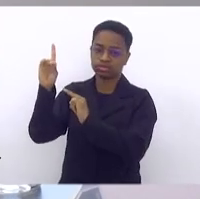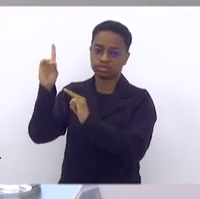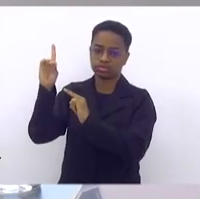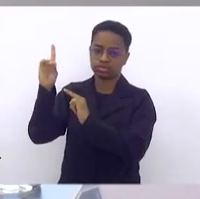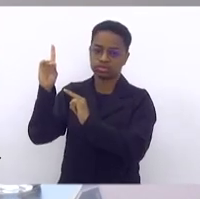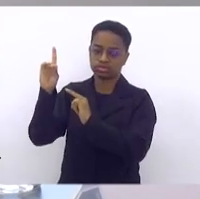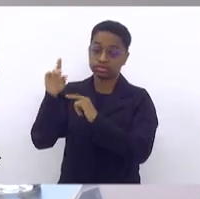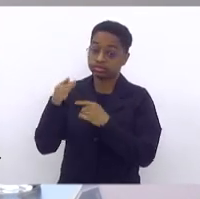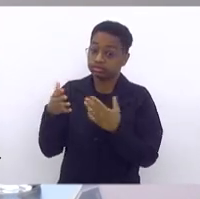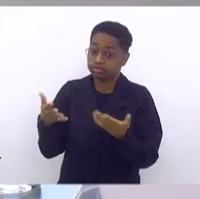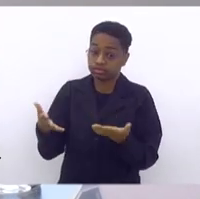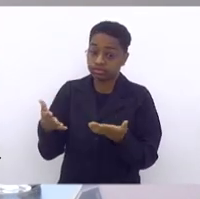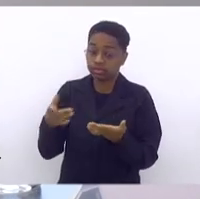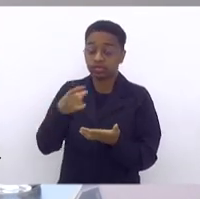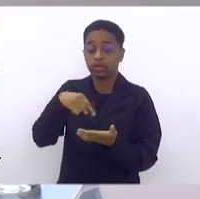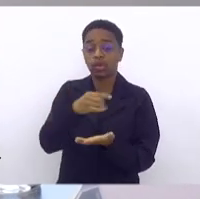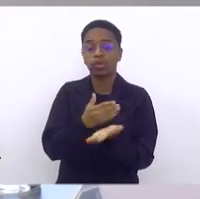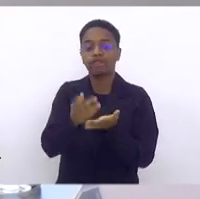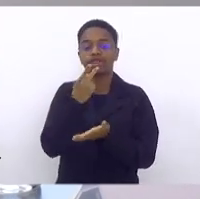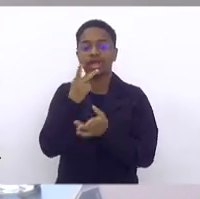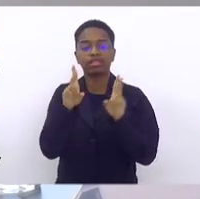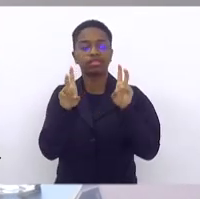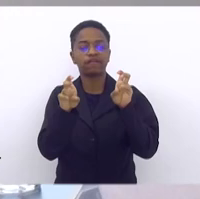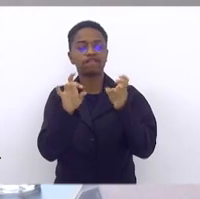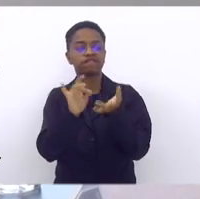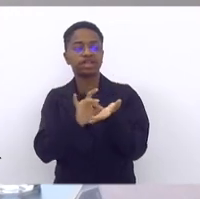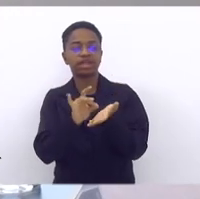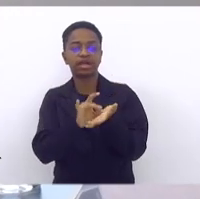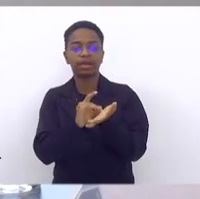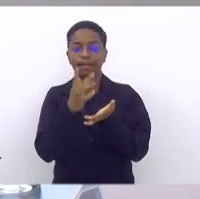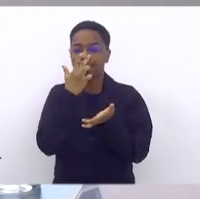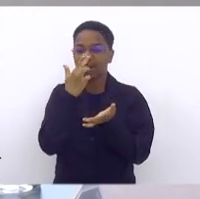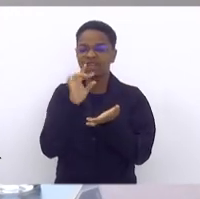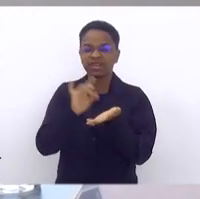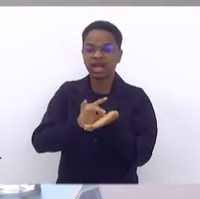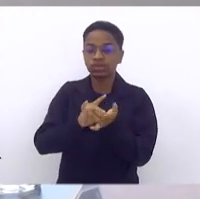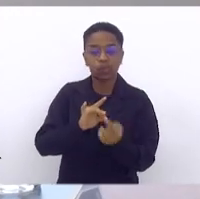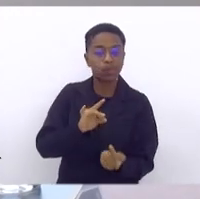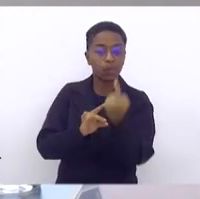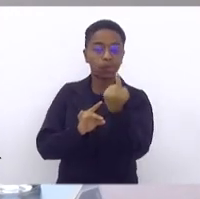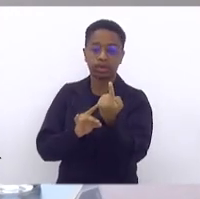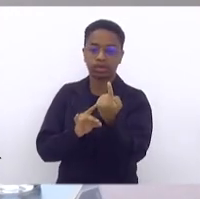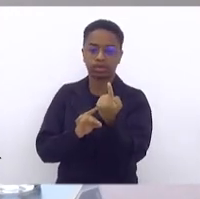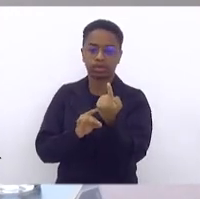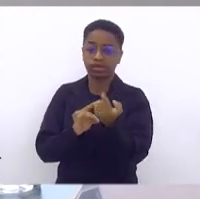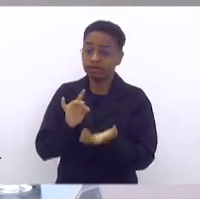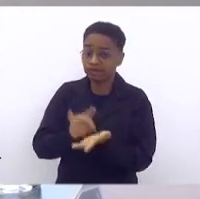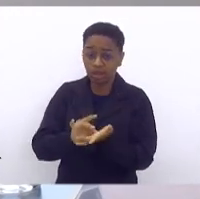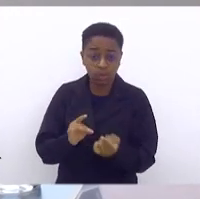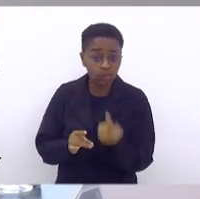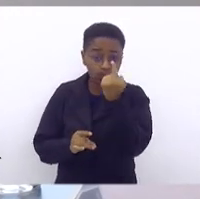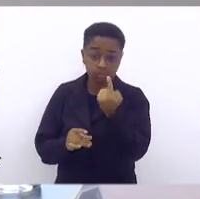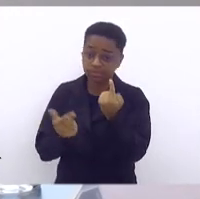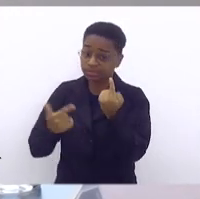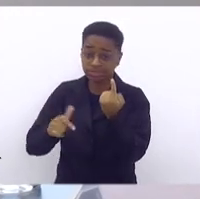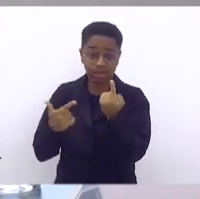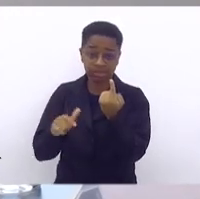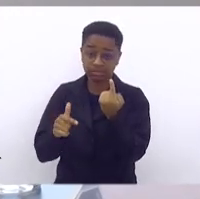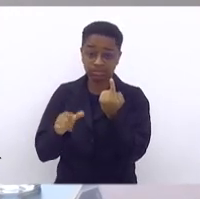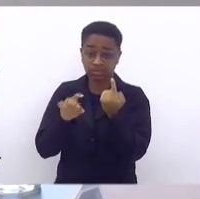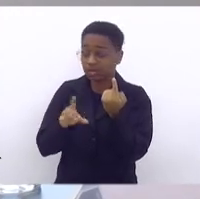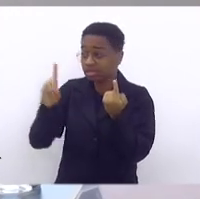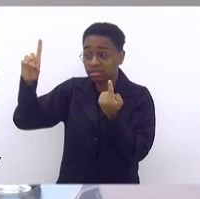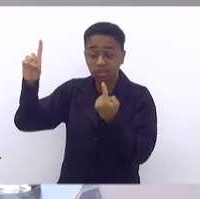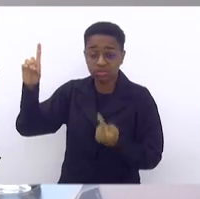Aí, quando você começou a falar da verdade, é como se a verdade fosse absoluta. Verdade absoluta, só quem tem é Deus.